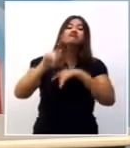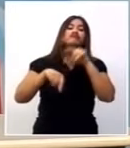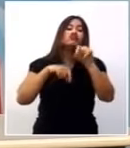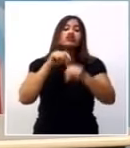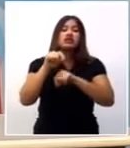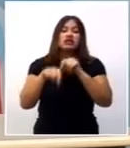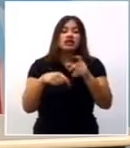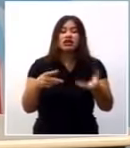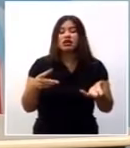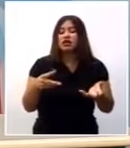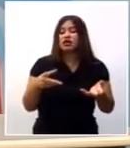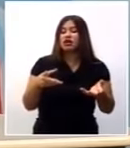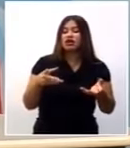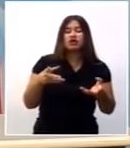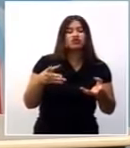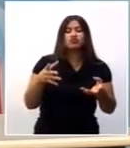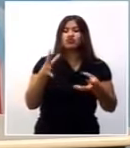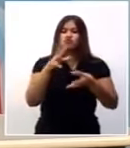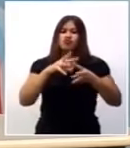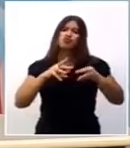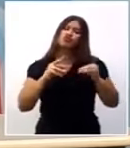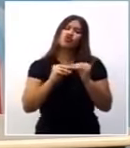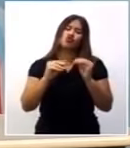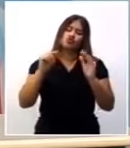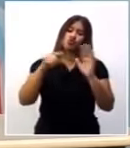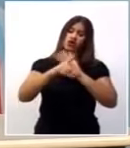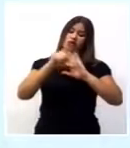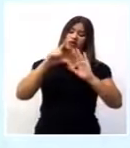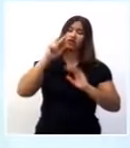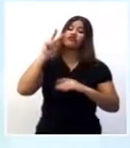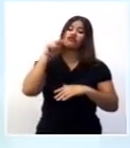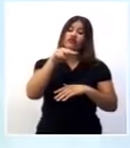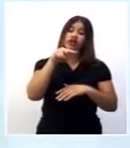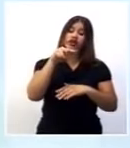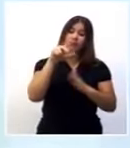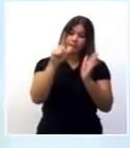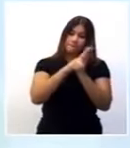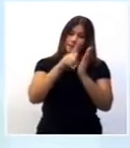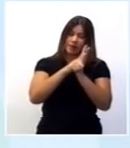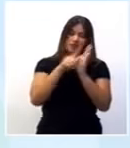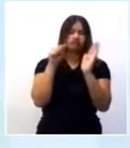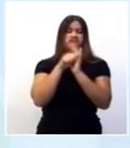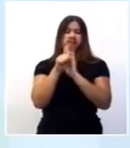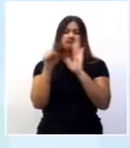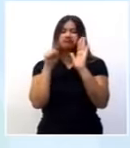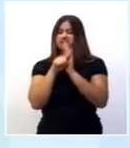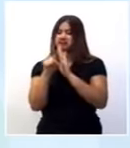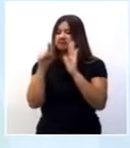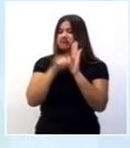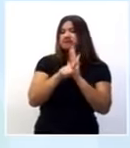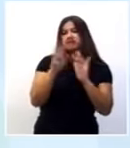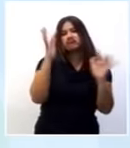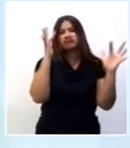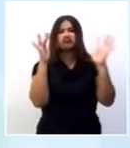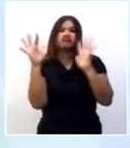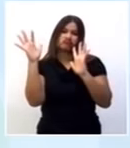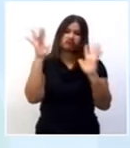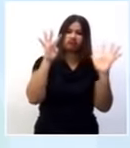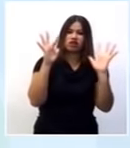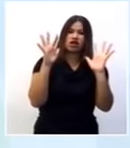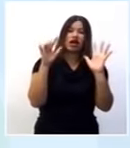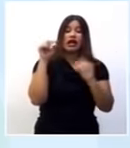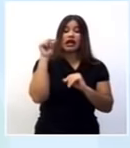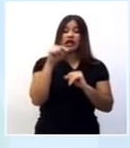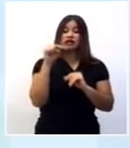Quais informações? Todas essas perguntas a gente faz para esse documento histórico. Este documento histórico, a gente pode fazer